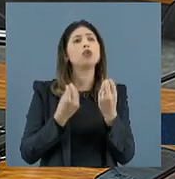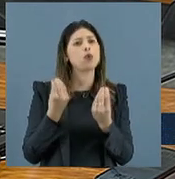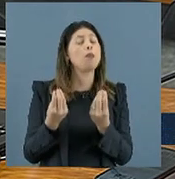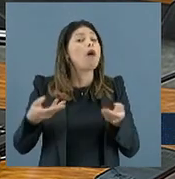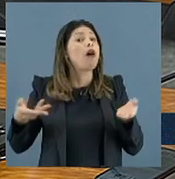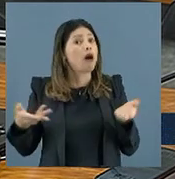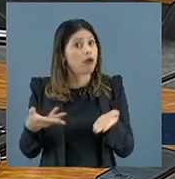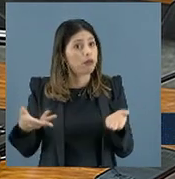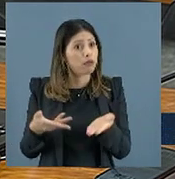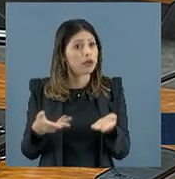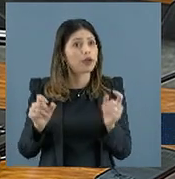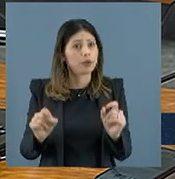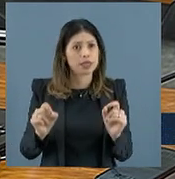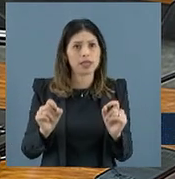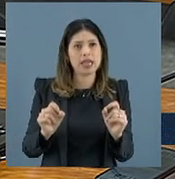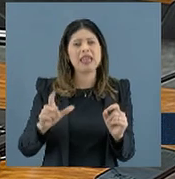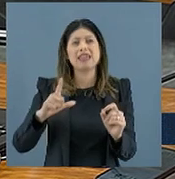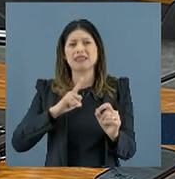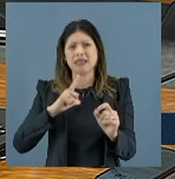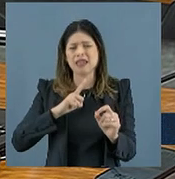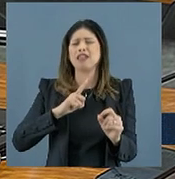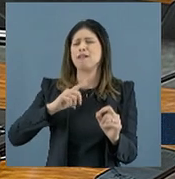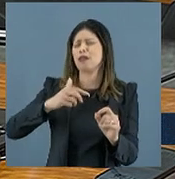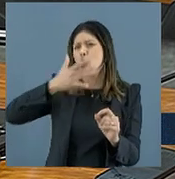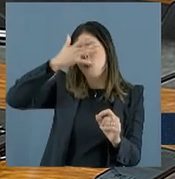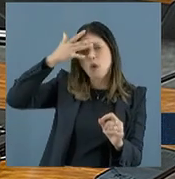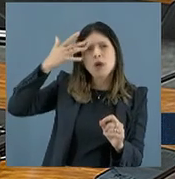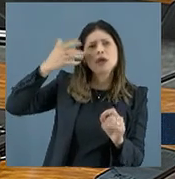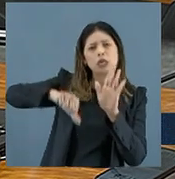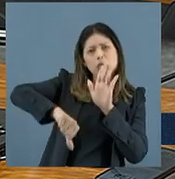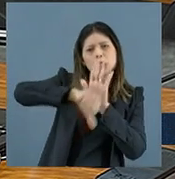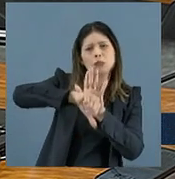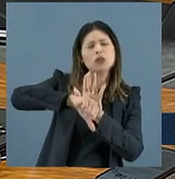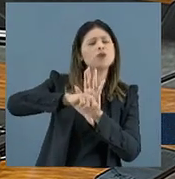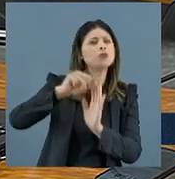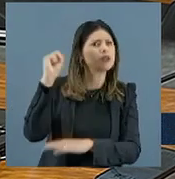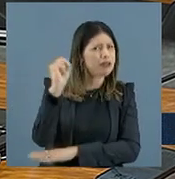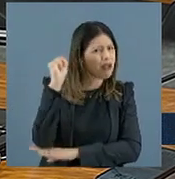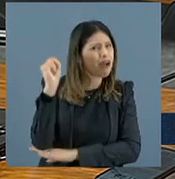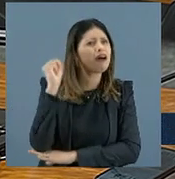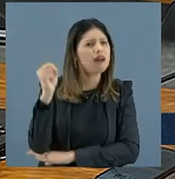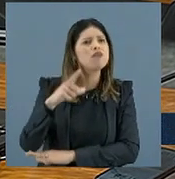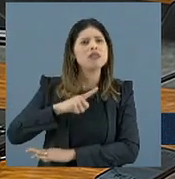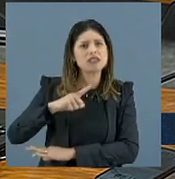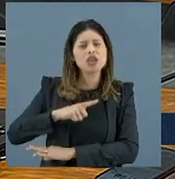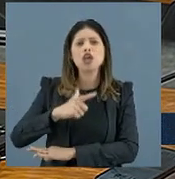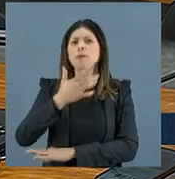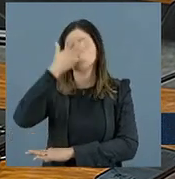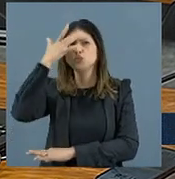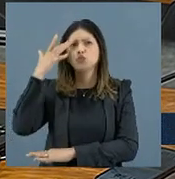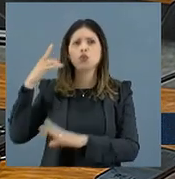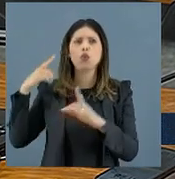Hoje, se libera muitos criminosos graves, inclusive do colarinho branco, corruptos que saquearam